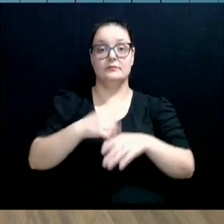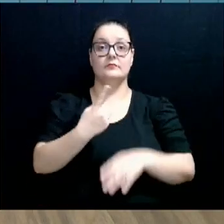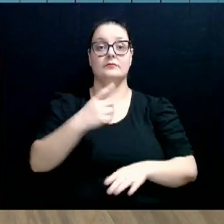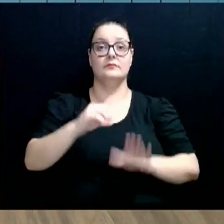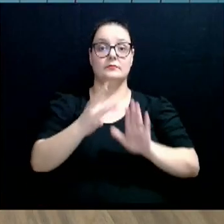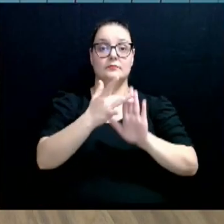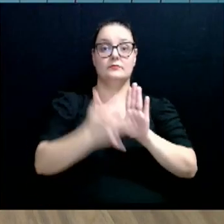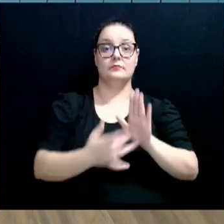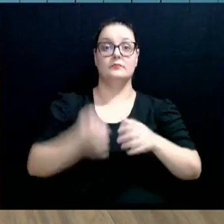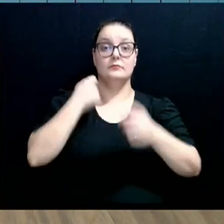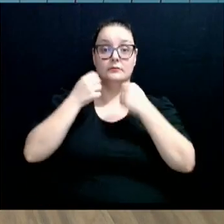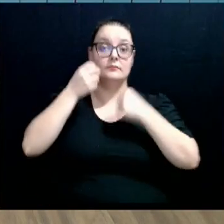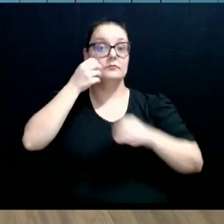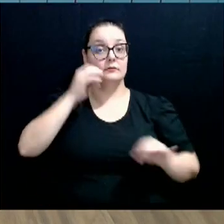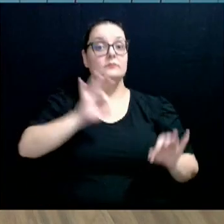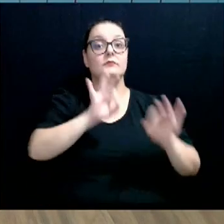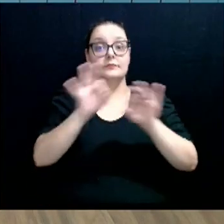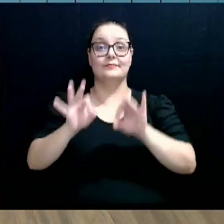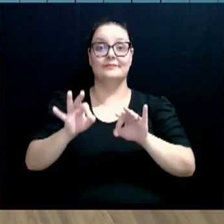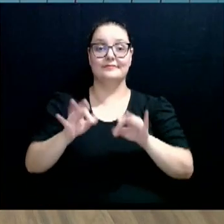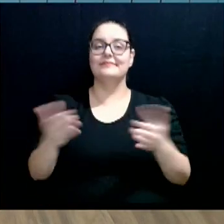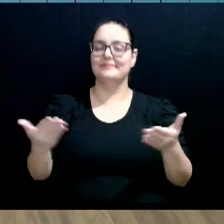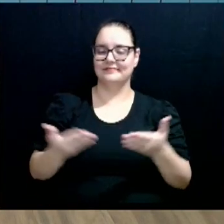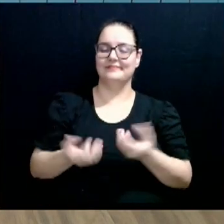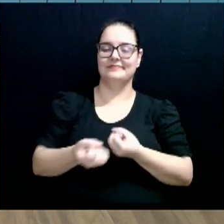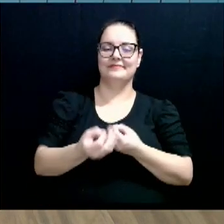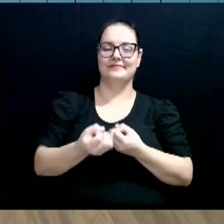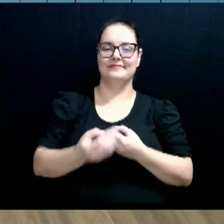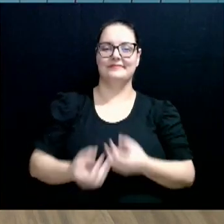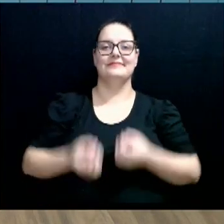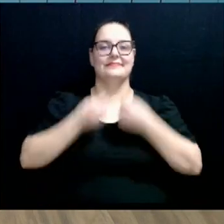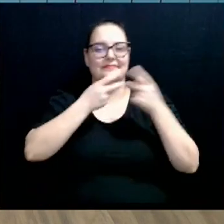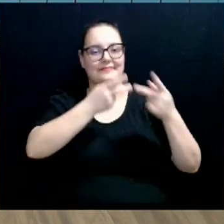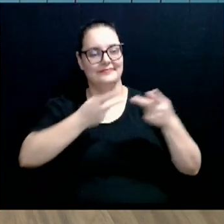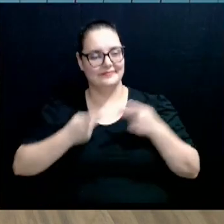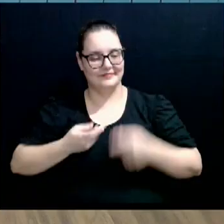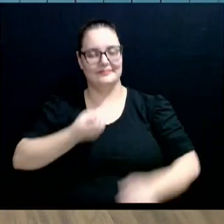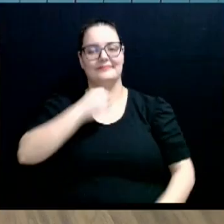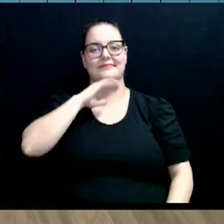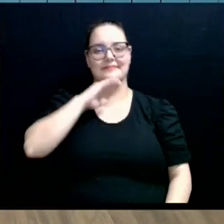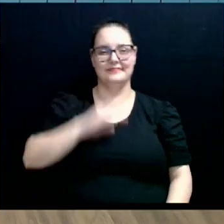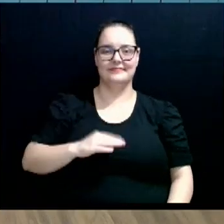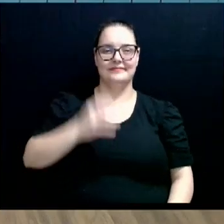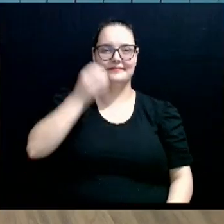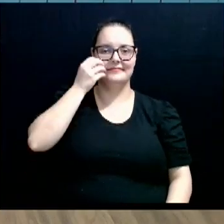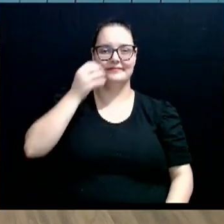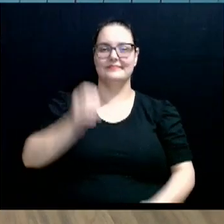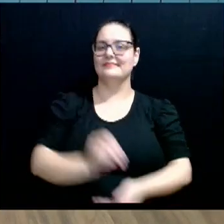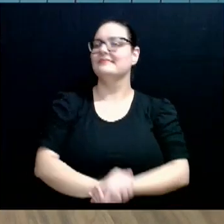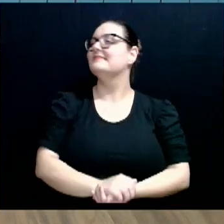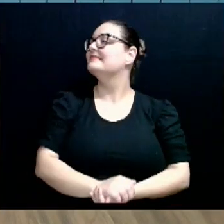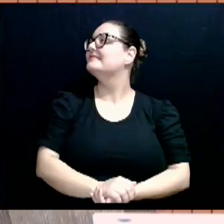acompanhou tudo e traz agora as informações. Então seja bem-vindo e boa tarde, André.